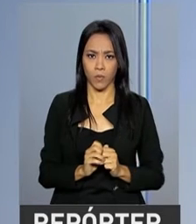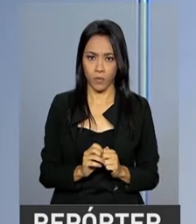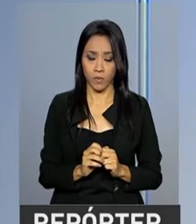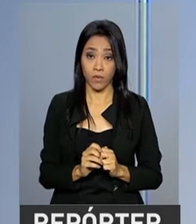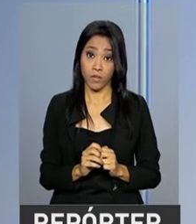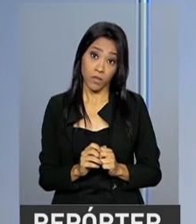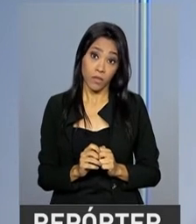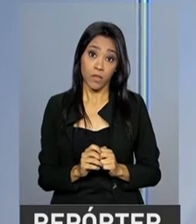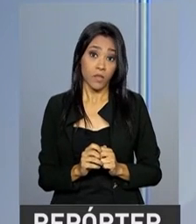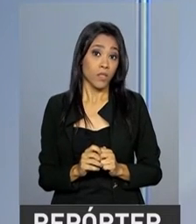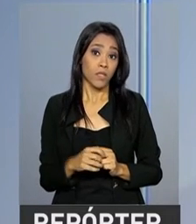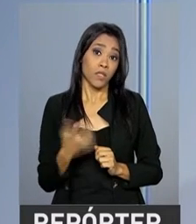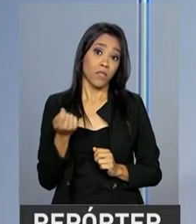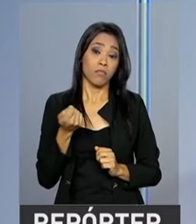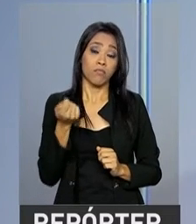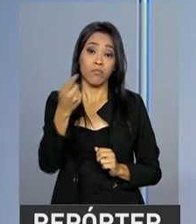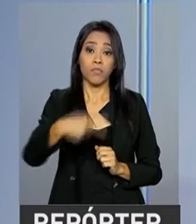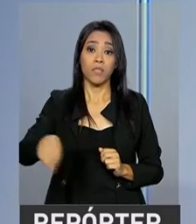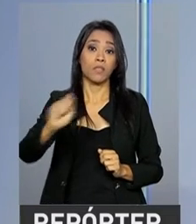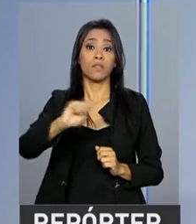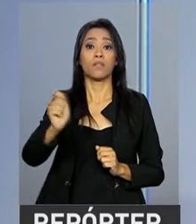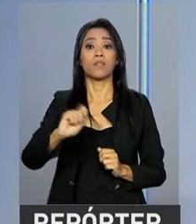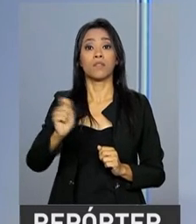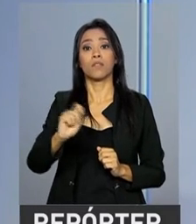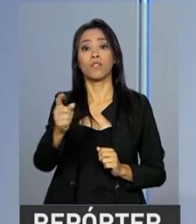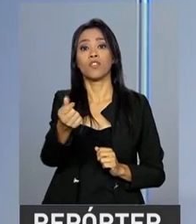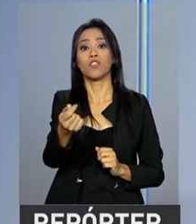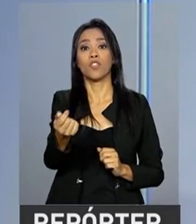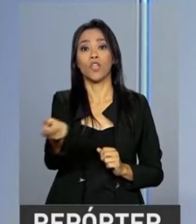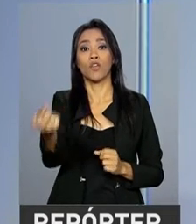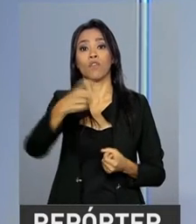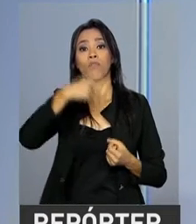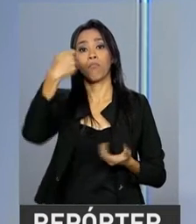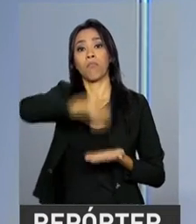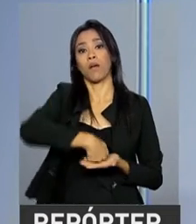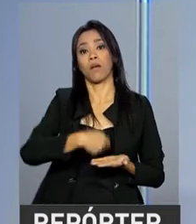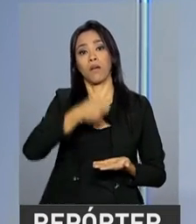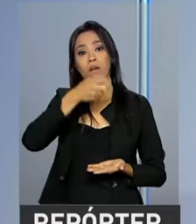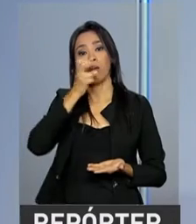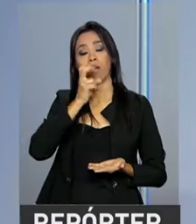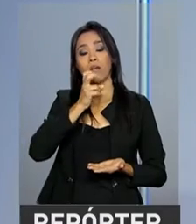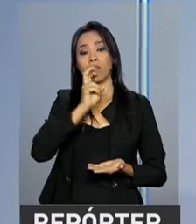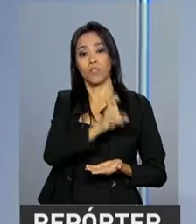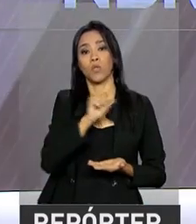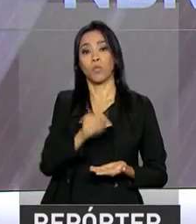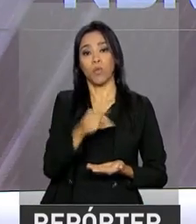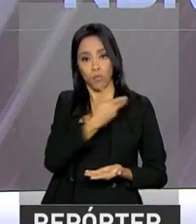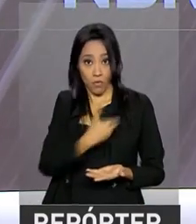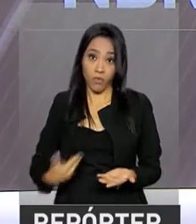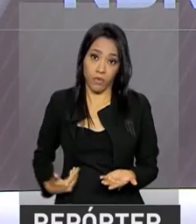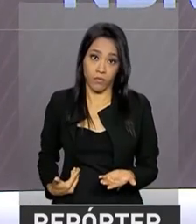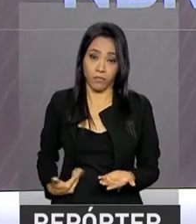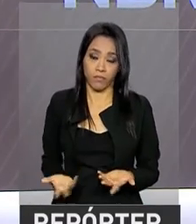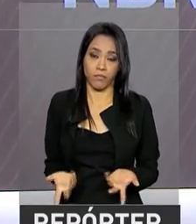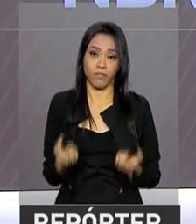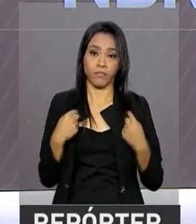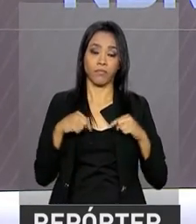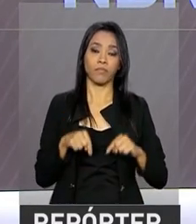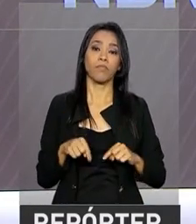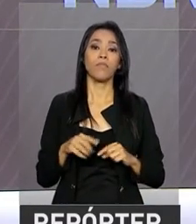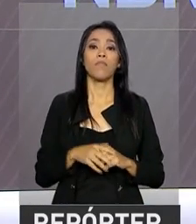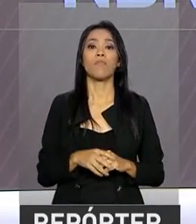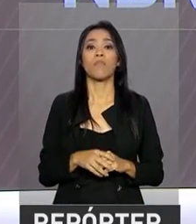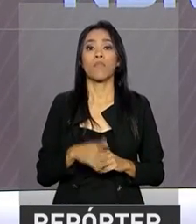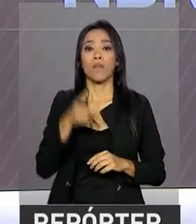sem ter que retornar esses cinco mil reais aos cofres não se cansam escuso a medida provisória